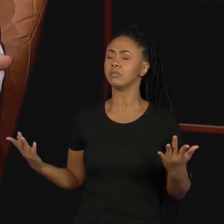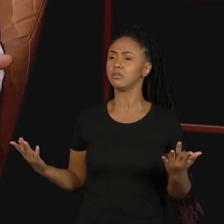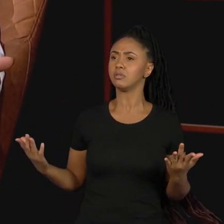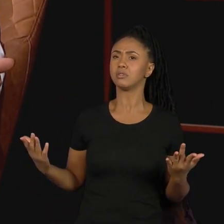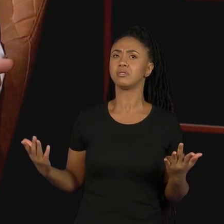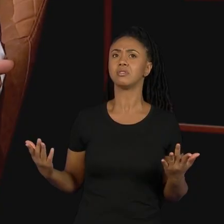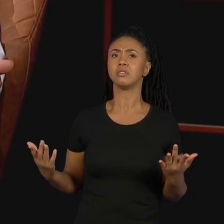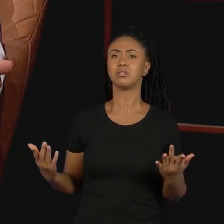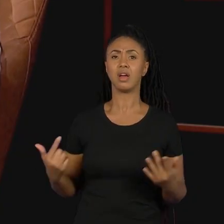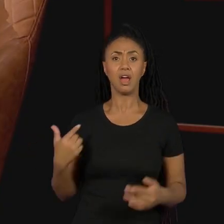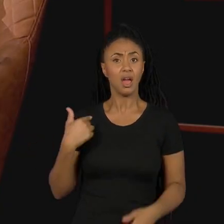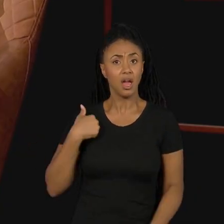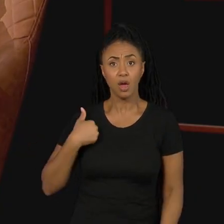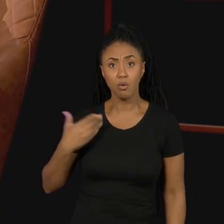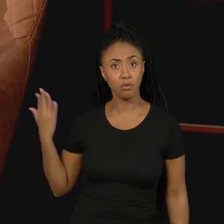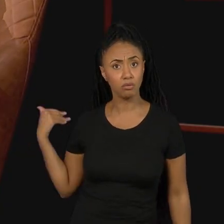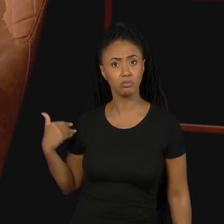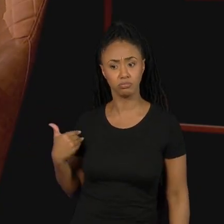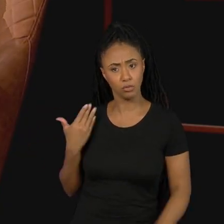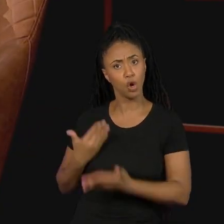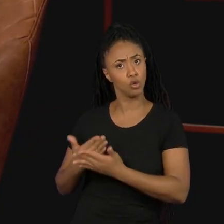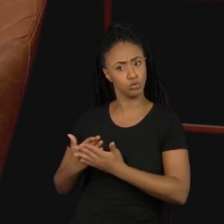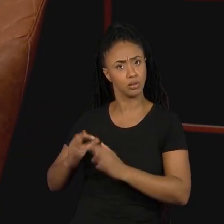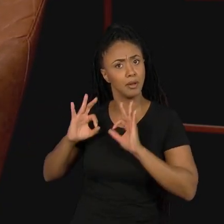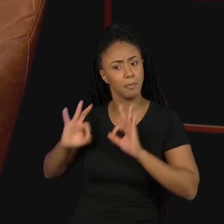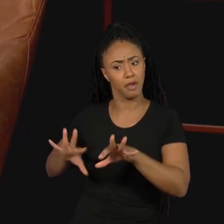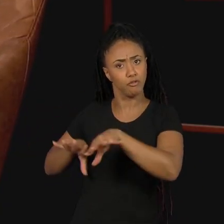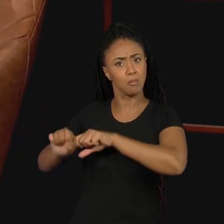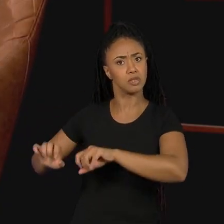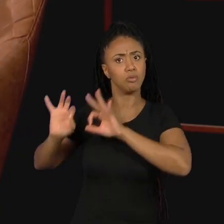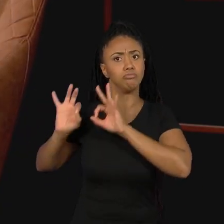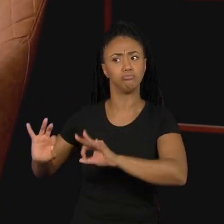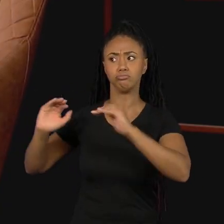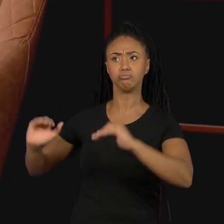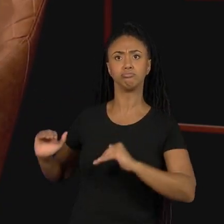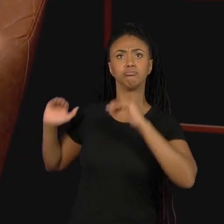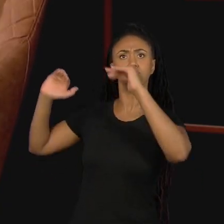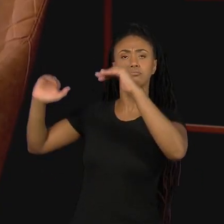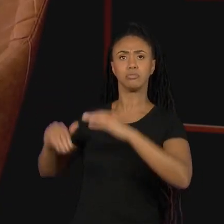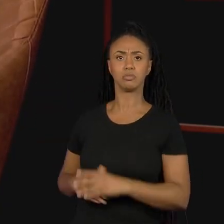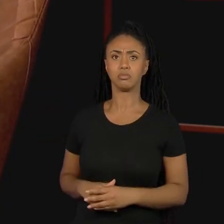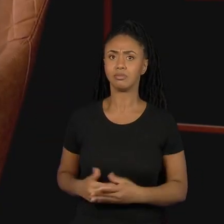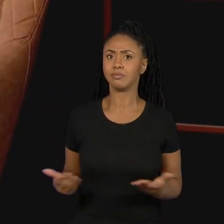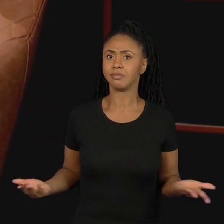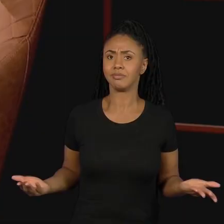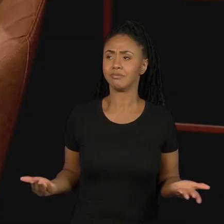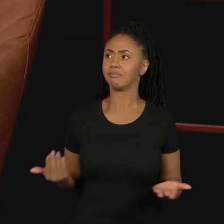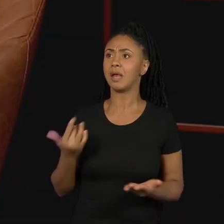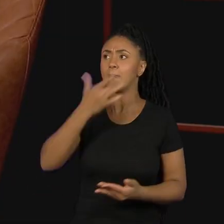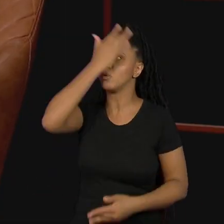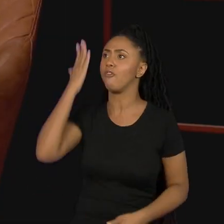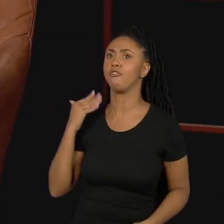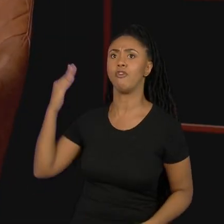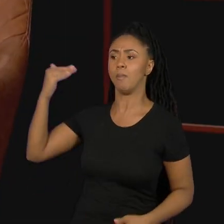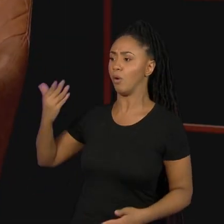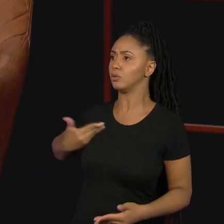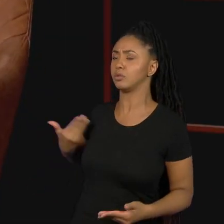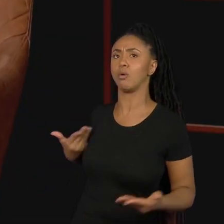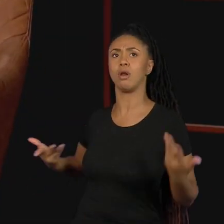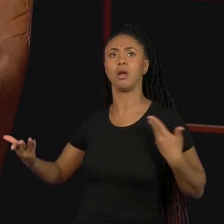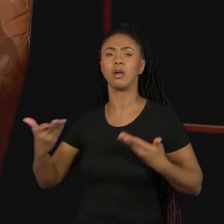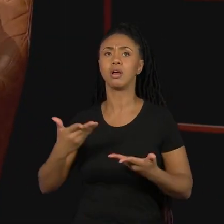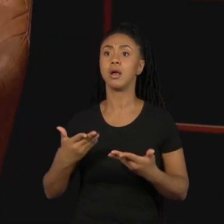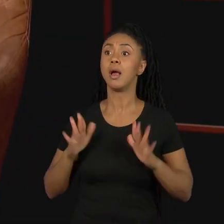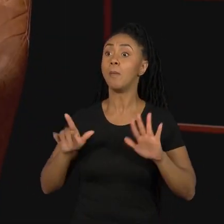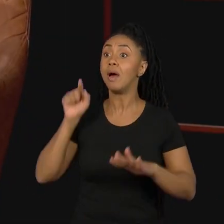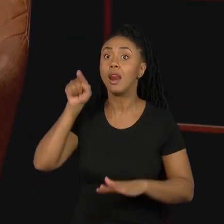negada tinha estudado em escola que tinha conteúdo. Ali tinha a rua Rafael Sanzio, toda a arte, o pessoal está dentro ali,